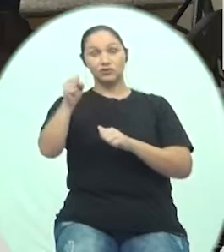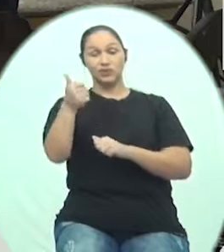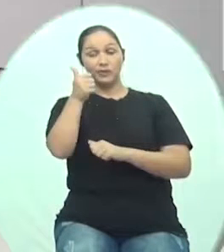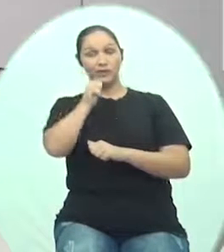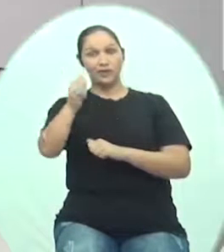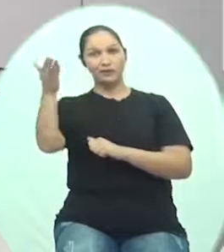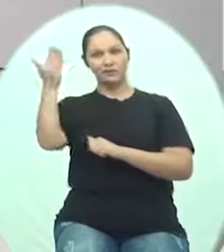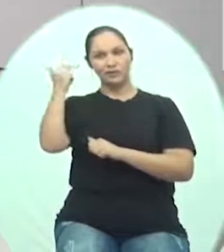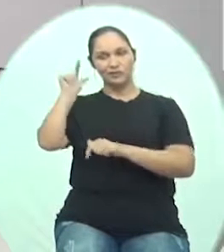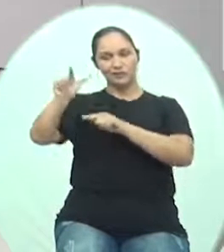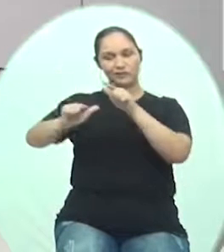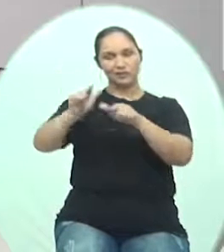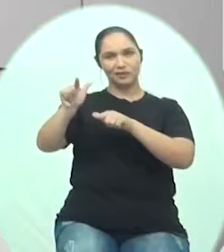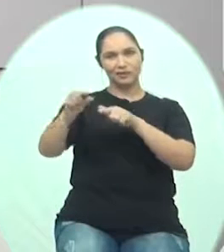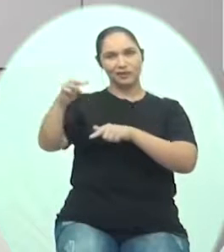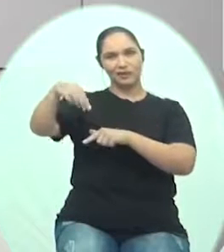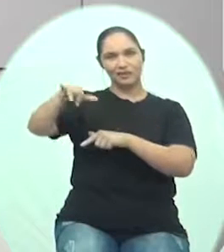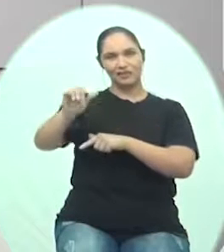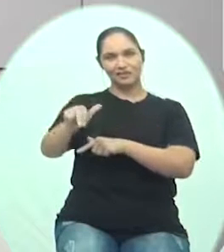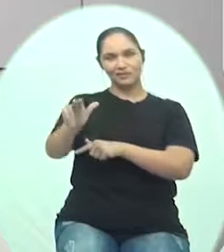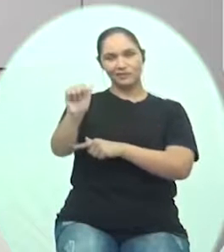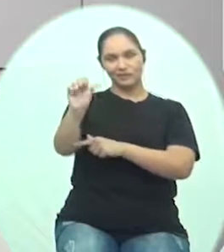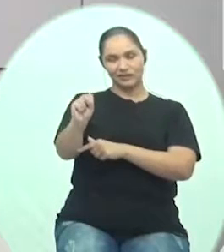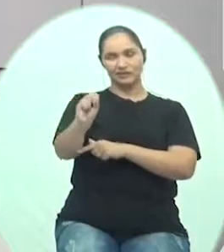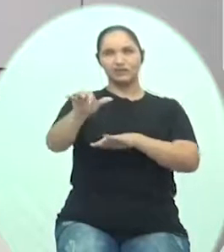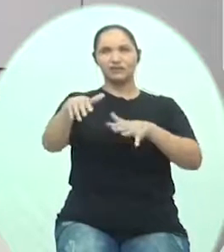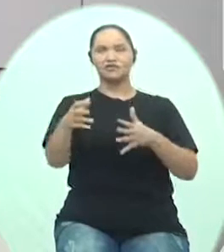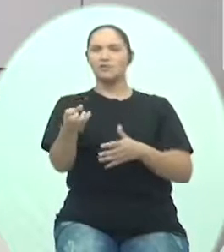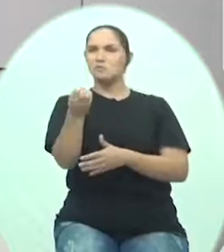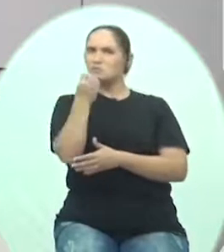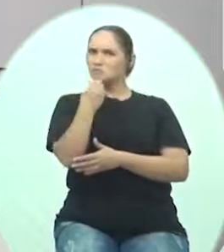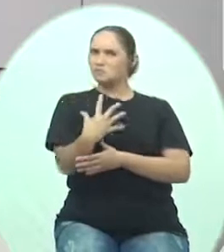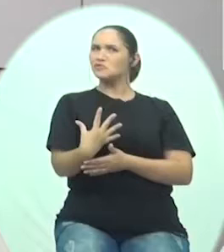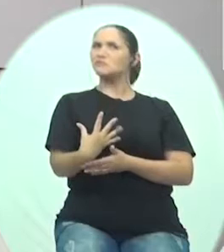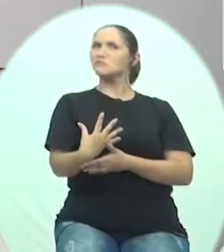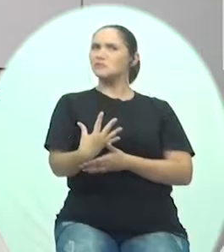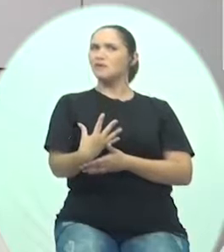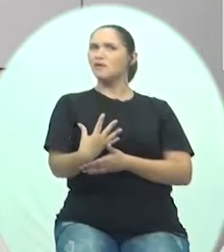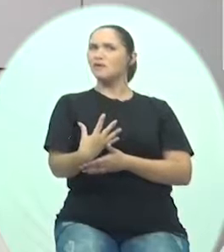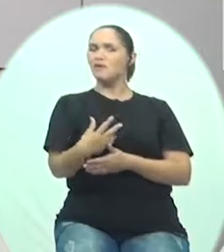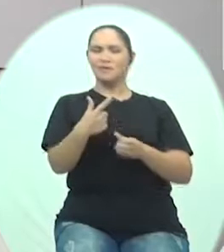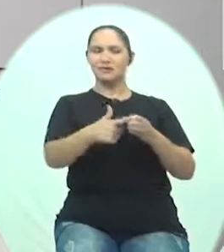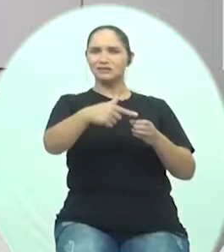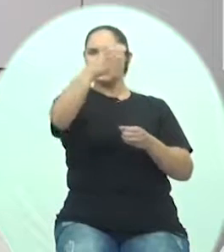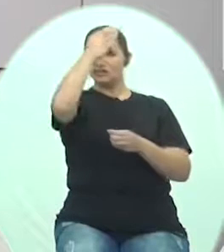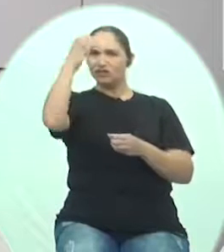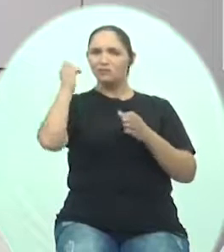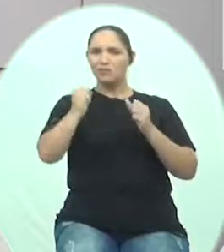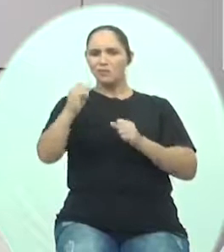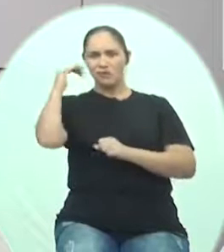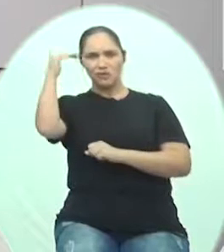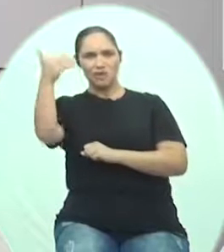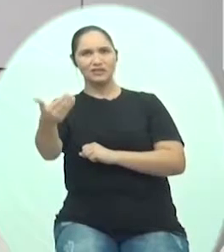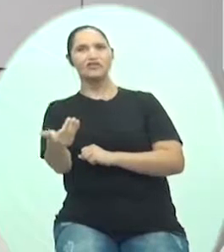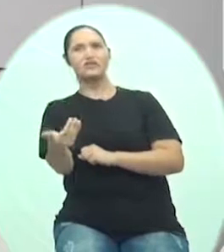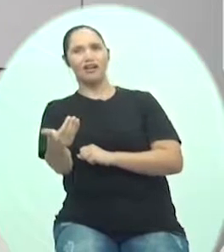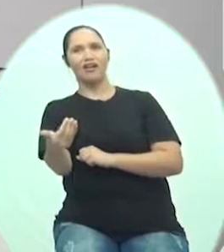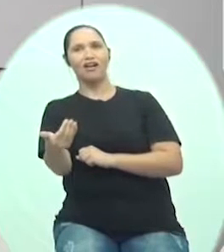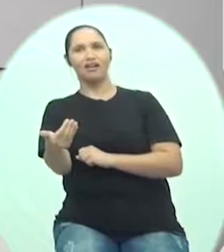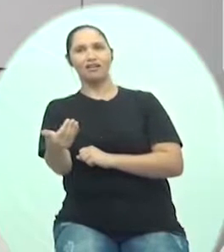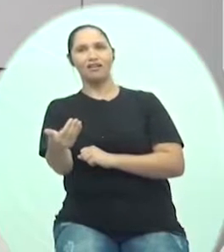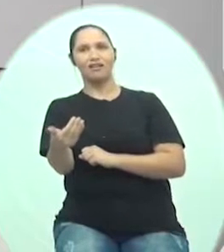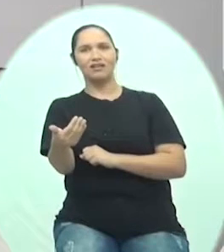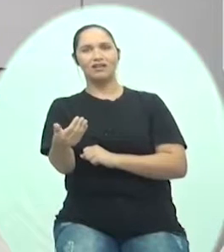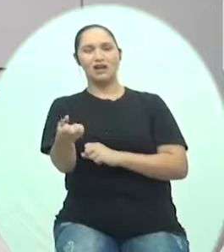gesto de repente de o nosso município começar a fazer esse tipo de homenagem que é cultuar eternizar as coisas boas